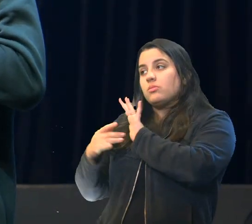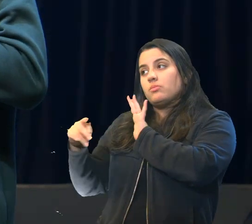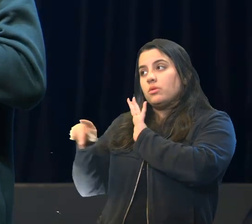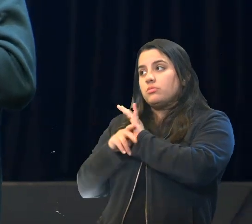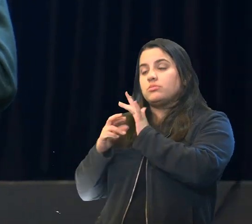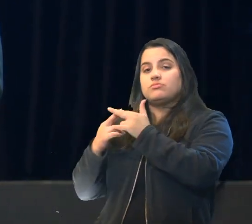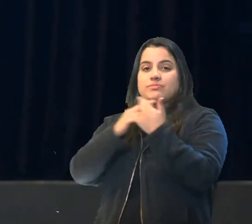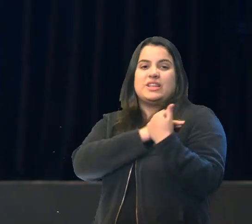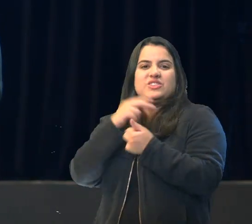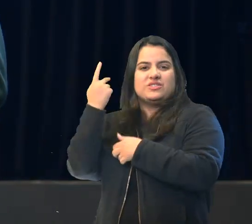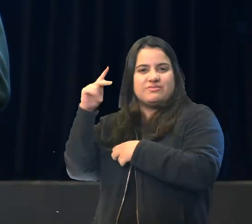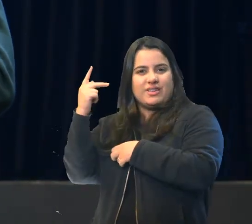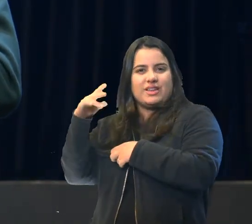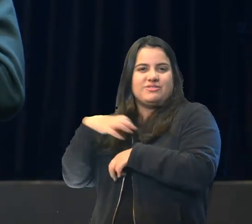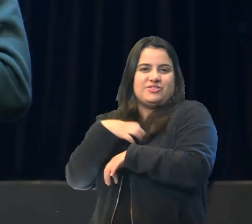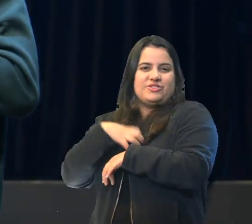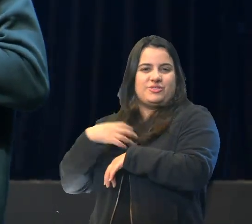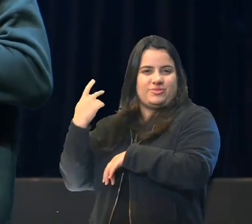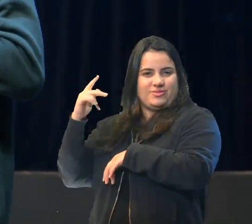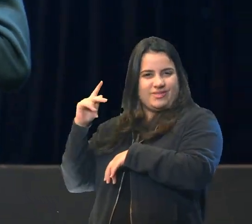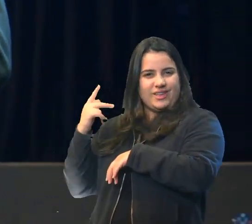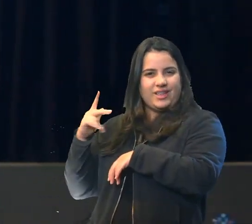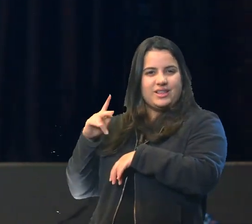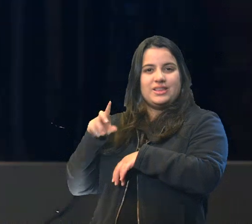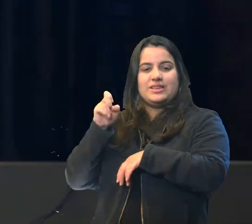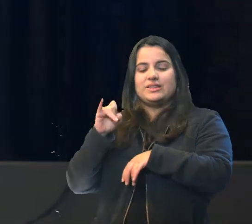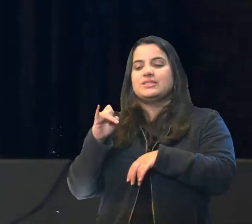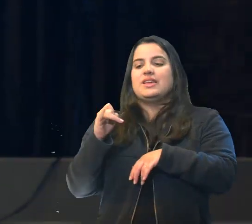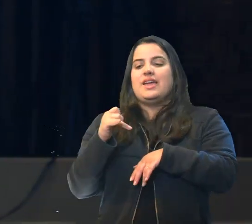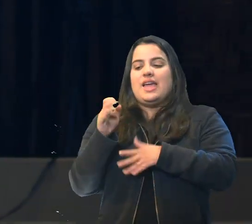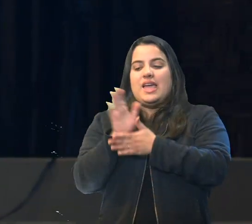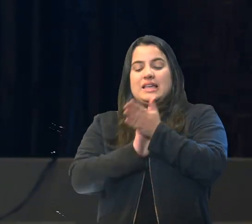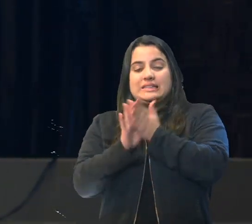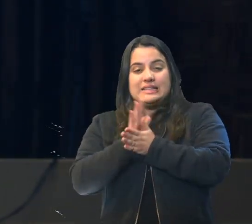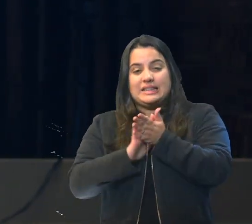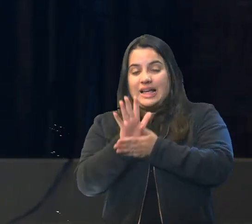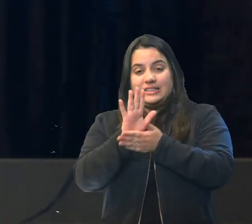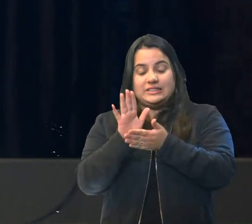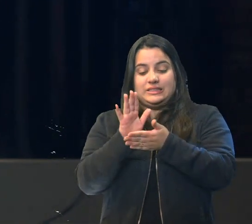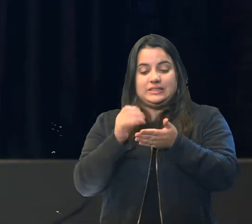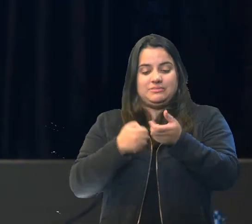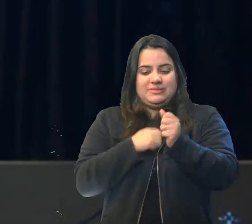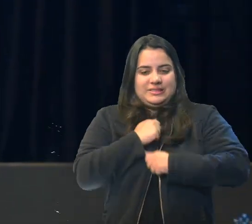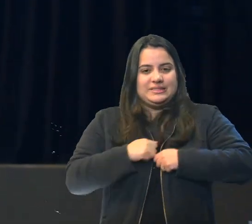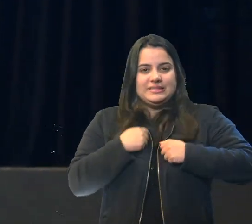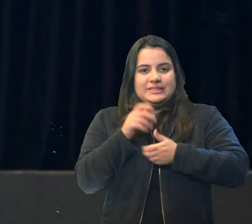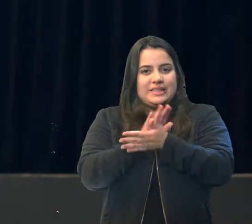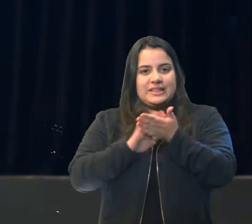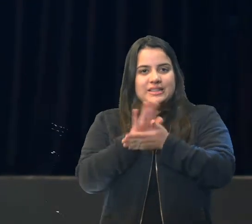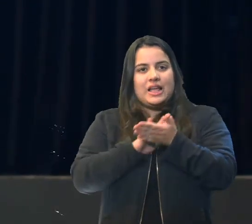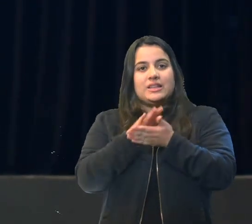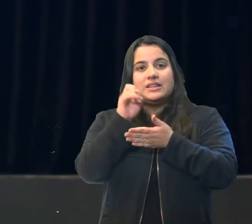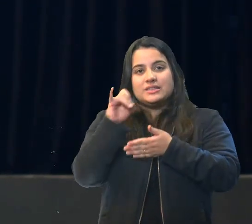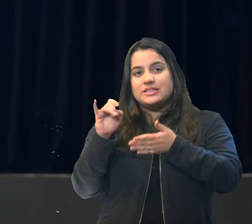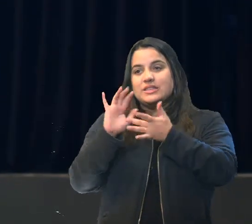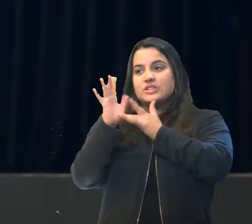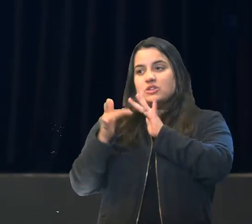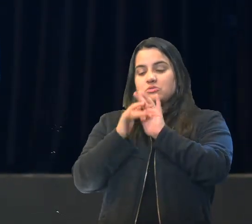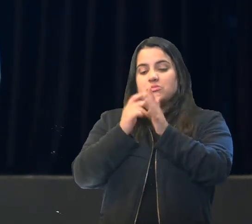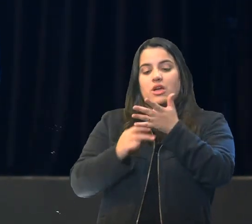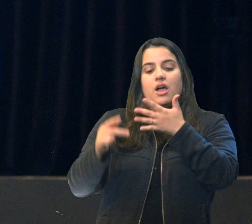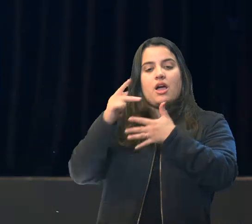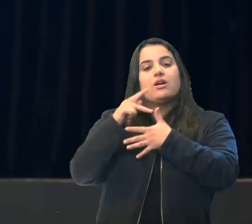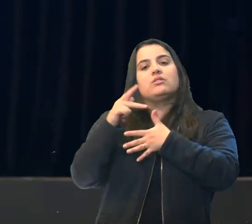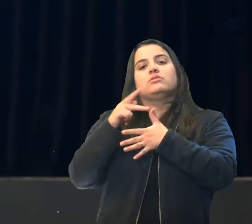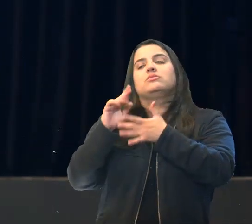quando a gente anda pela fé e não pela ansiedade, quando a gente coloca Ele em primeiro lugar, Ele nos